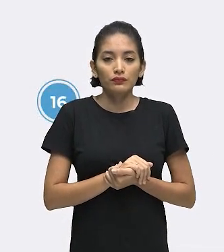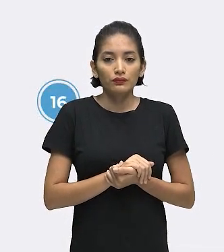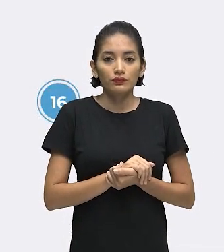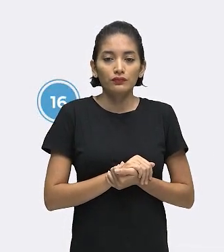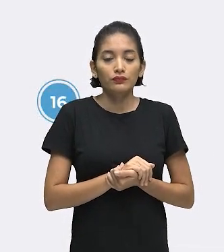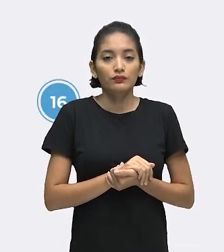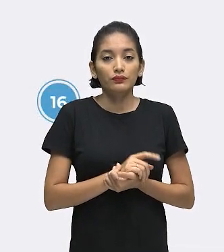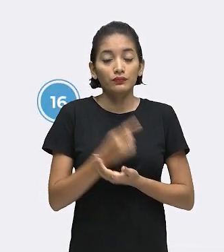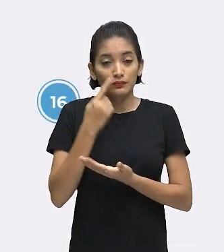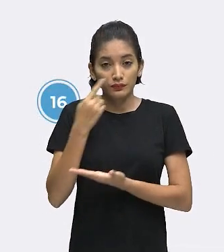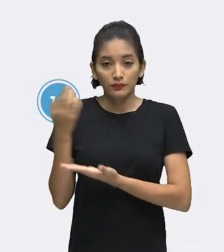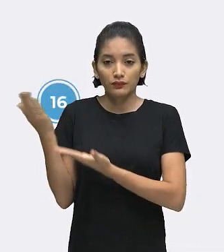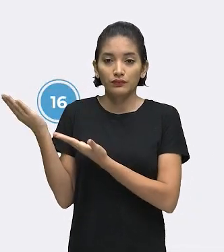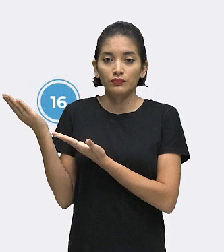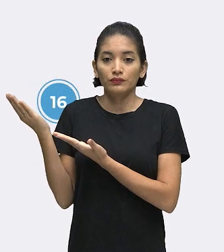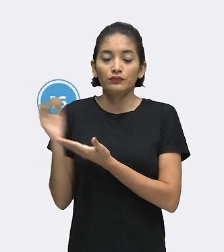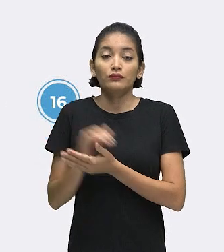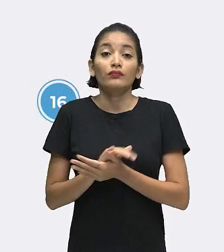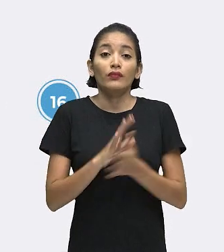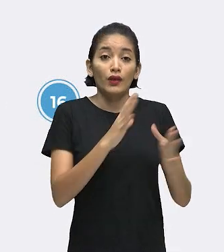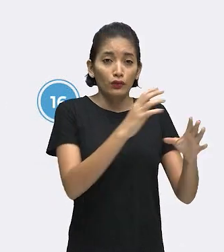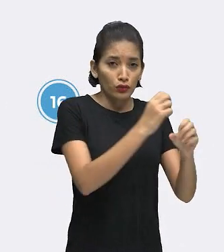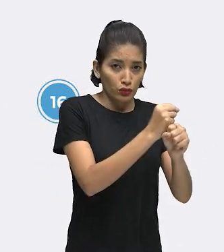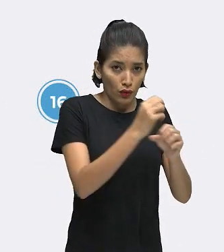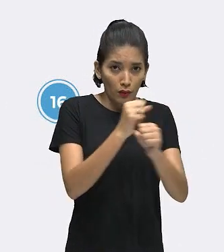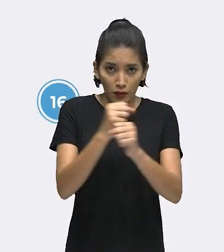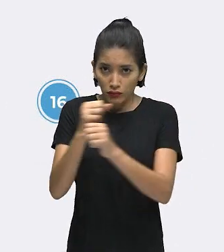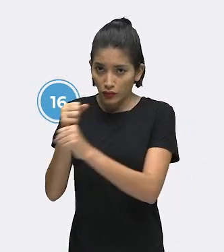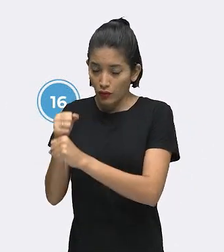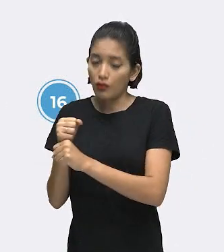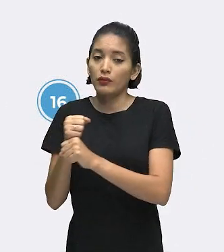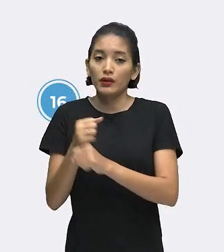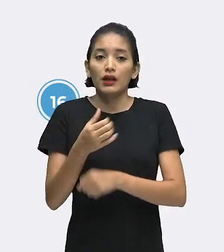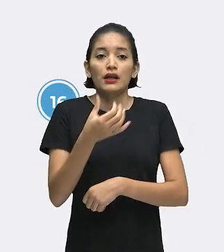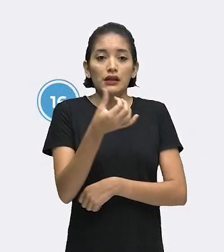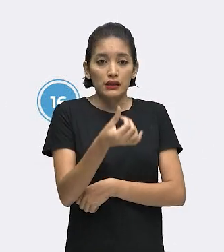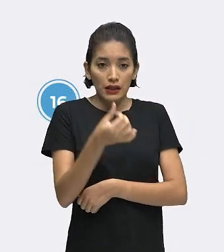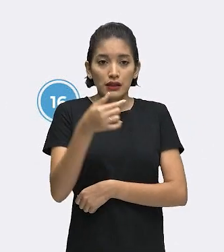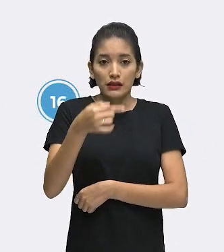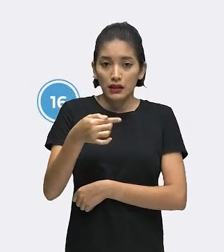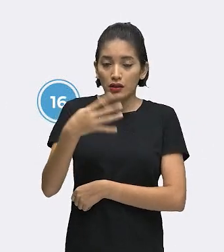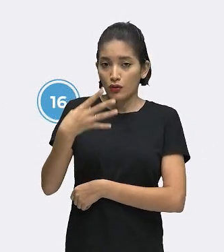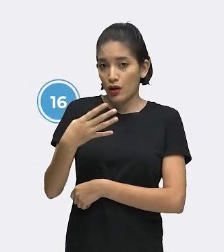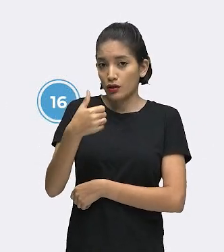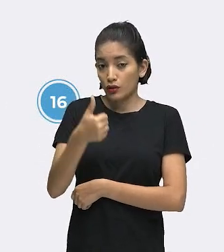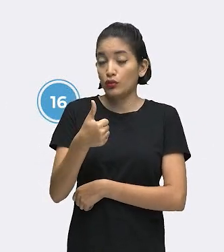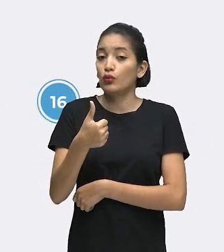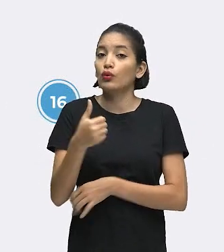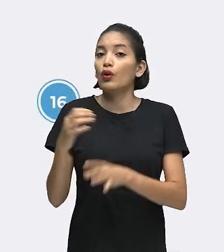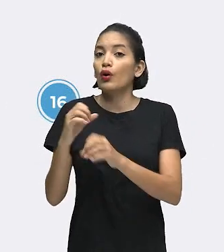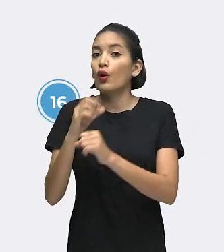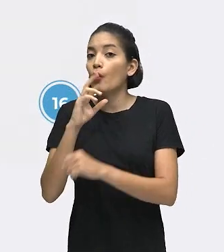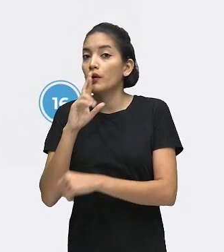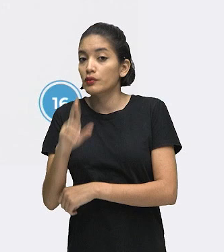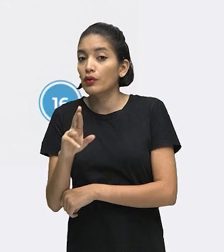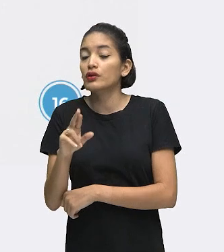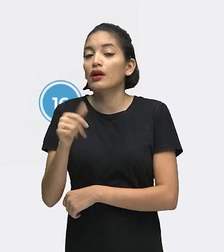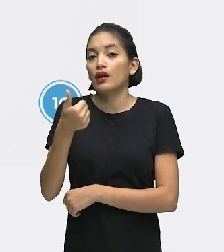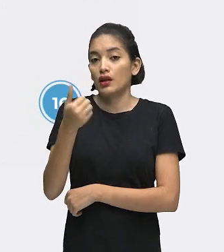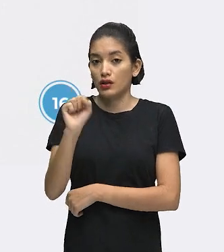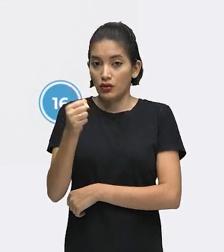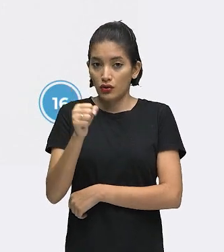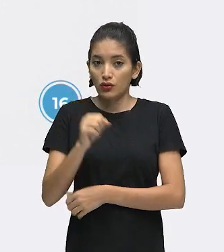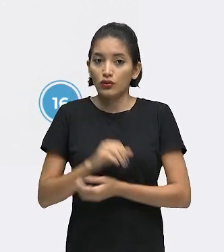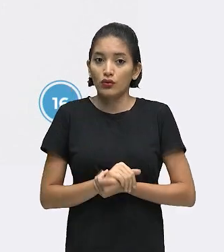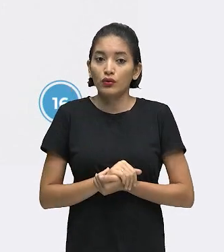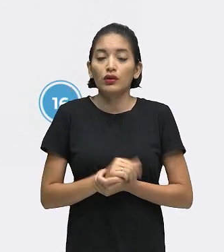Olha só, a gente soma os algarismos 6, 7, 4 e 1, que dá 18. Aí ele vai ser divisível